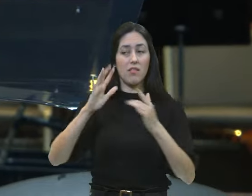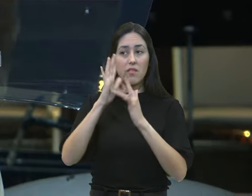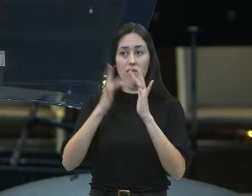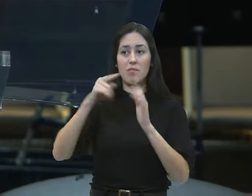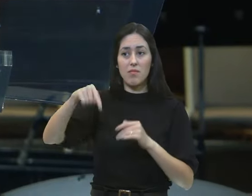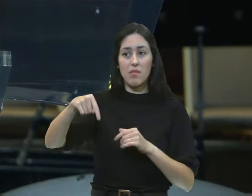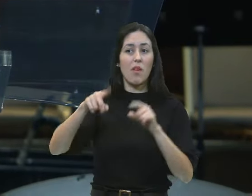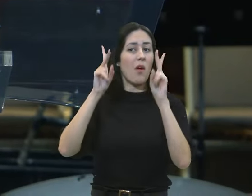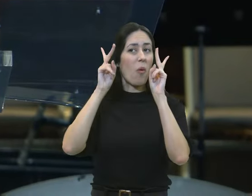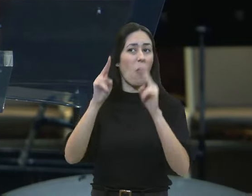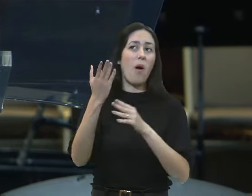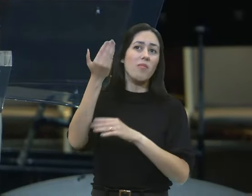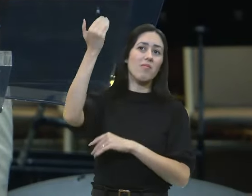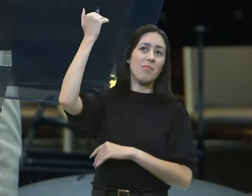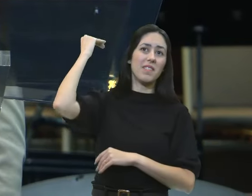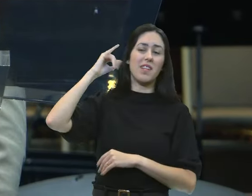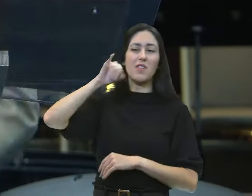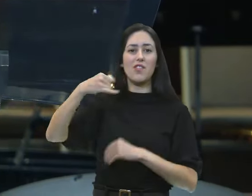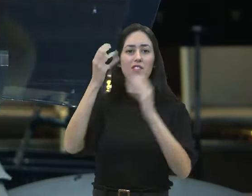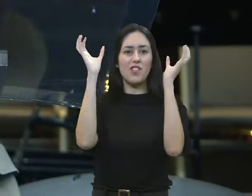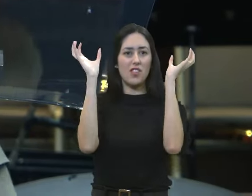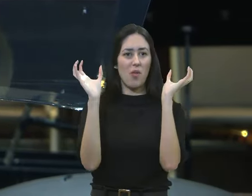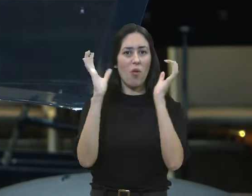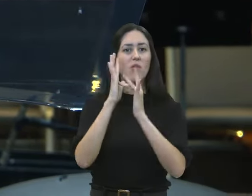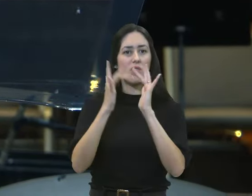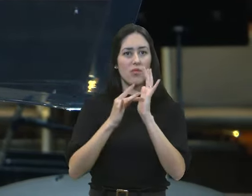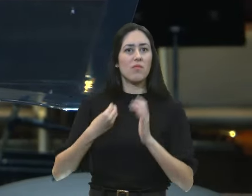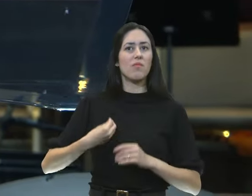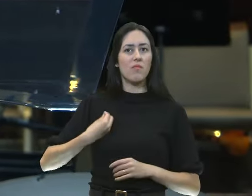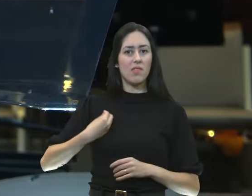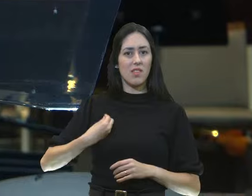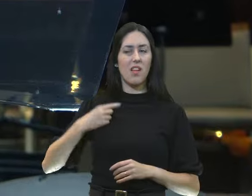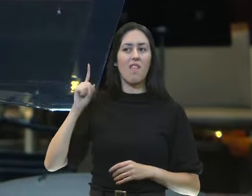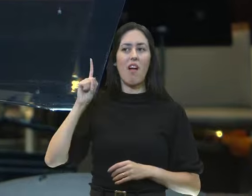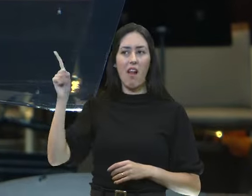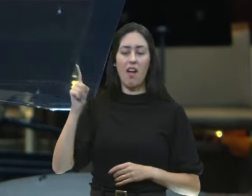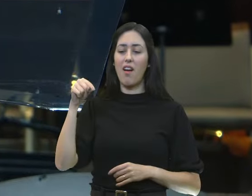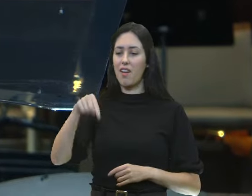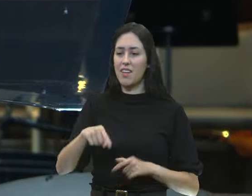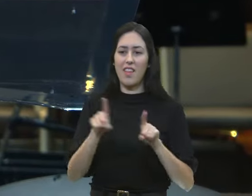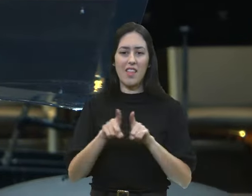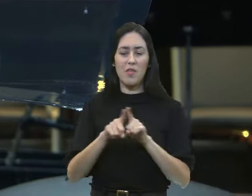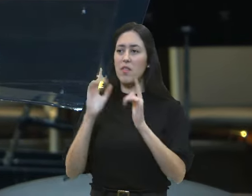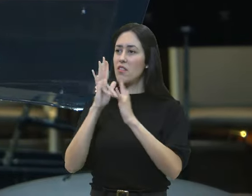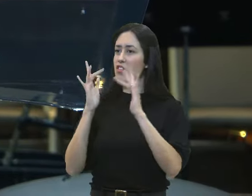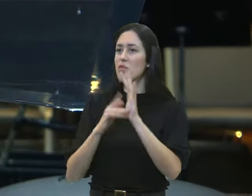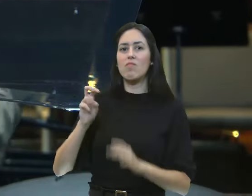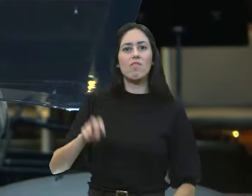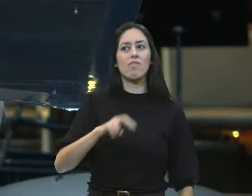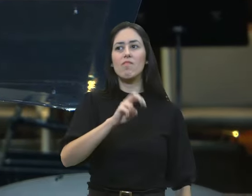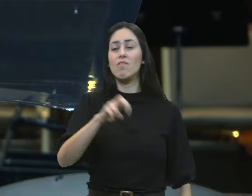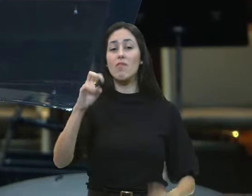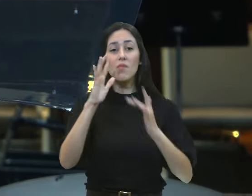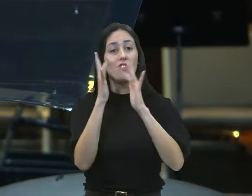Jericó naquela vez. Ele hoje passa nesse lugar, e no meio dessa multidão, ele te